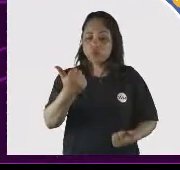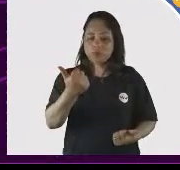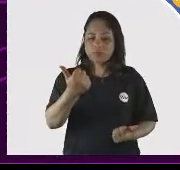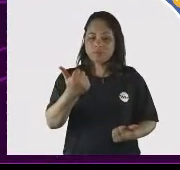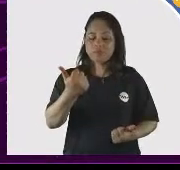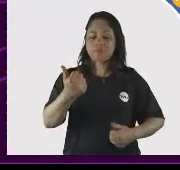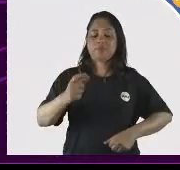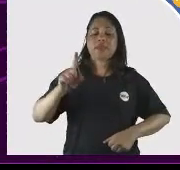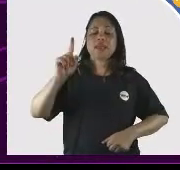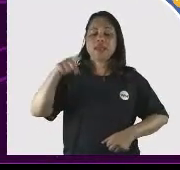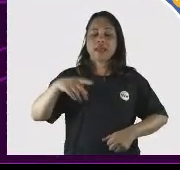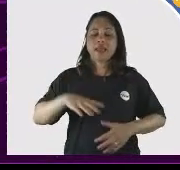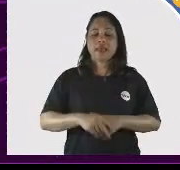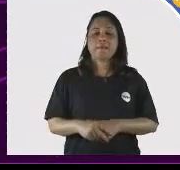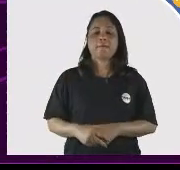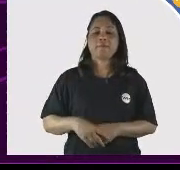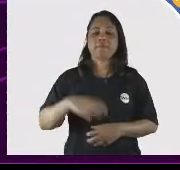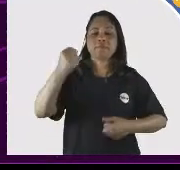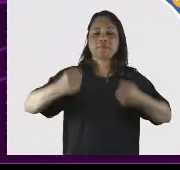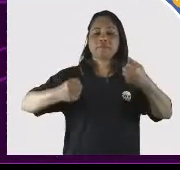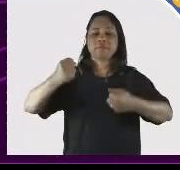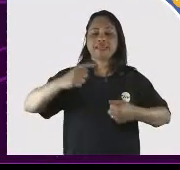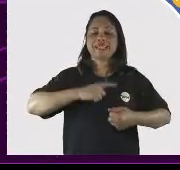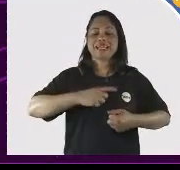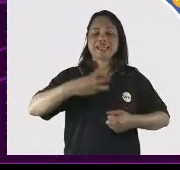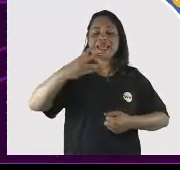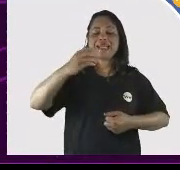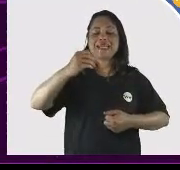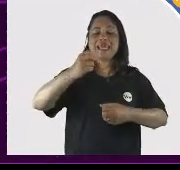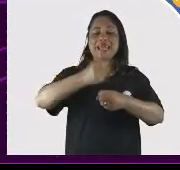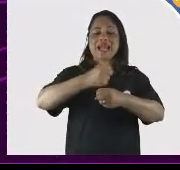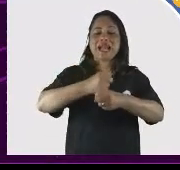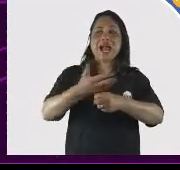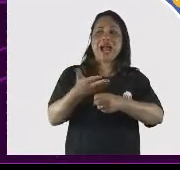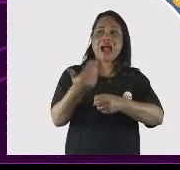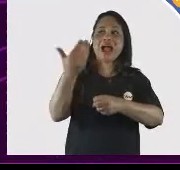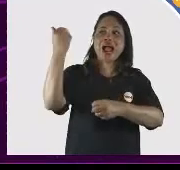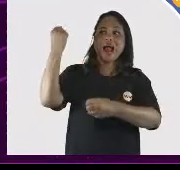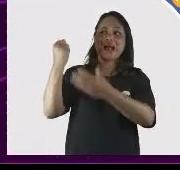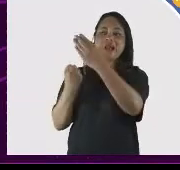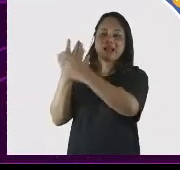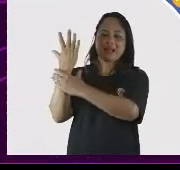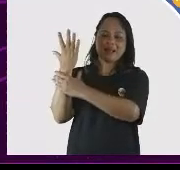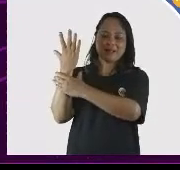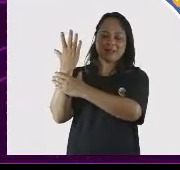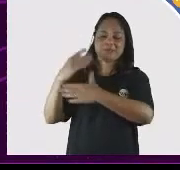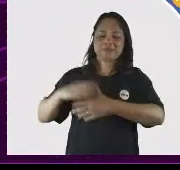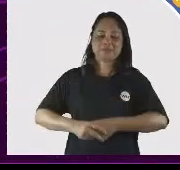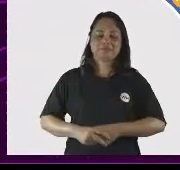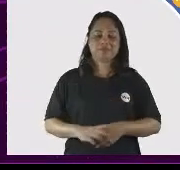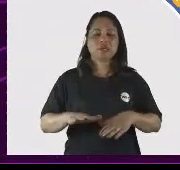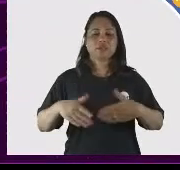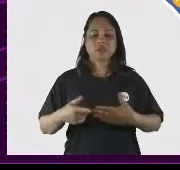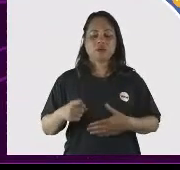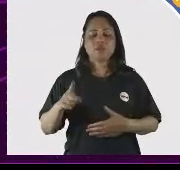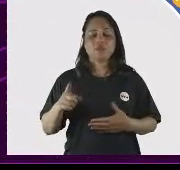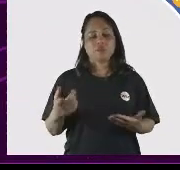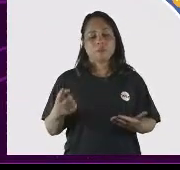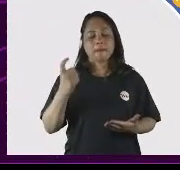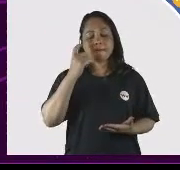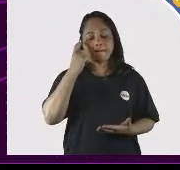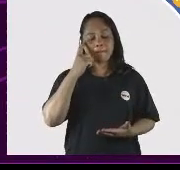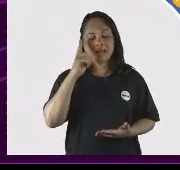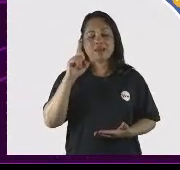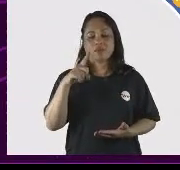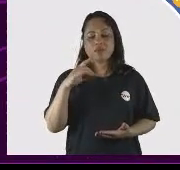veículos acima de 30 anos então isso vai ser o mercado acredito mais